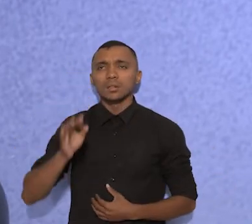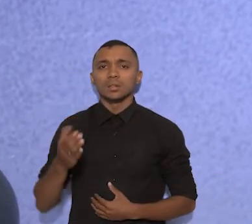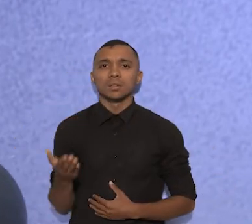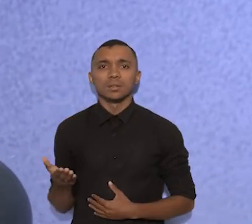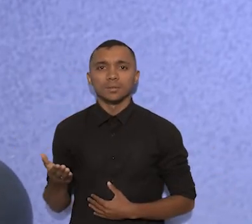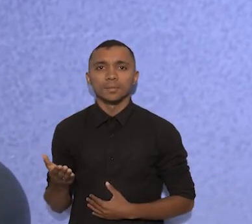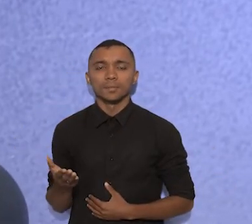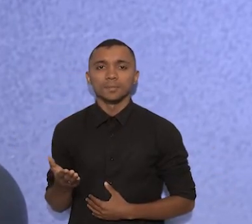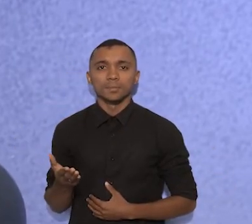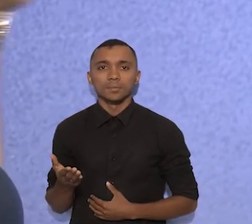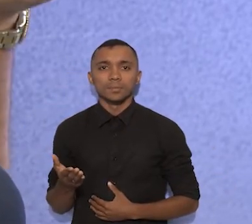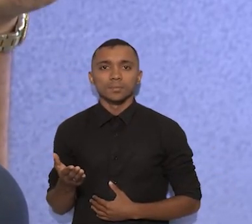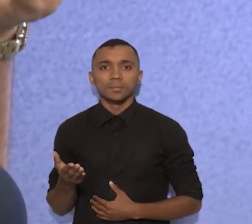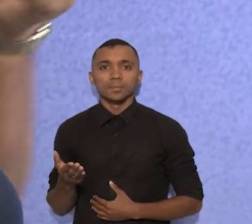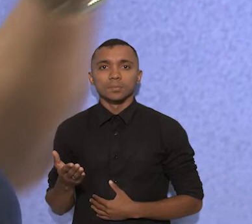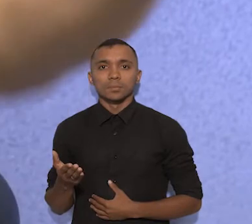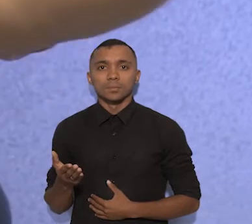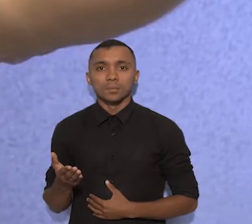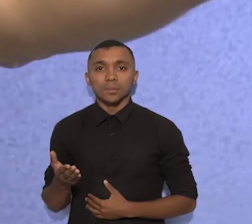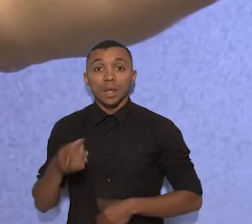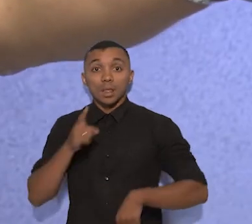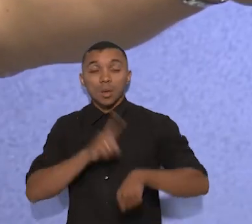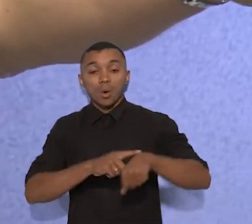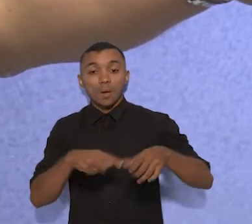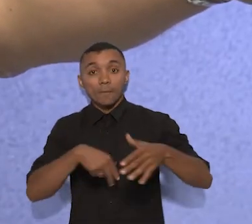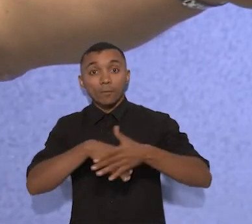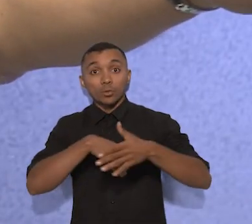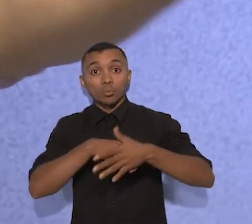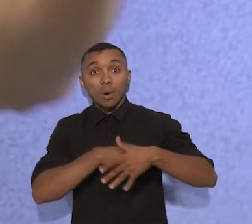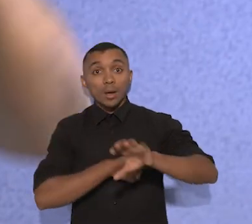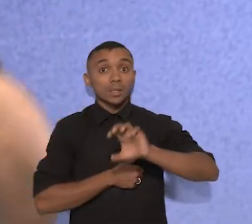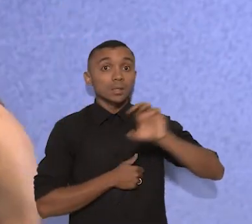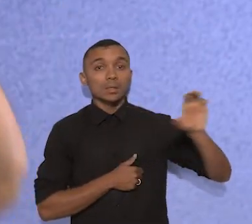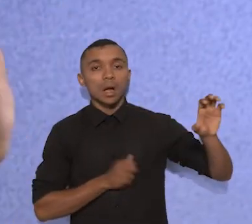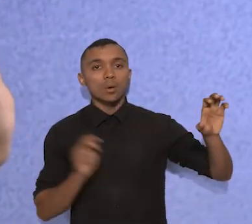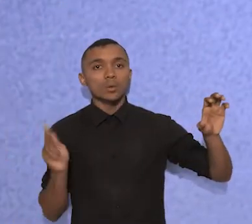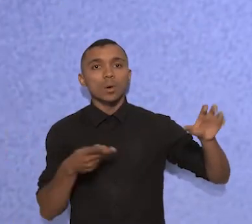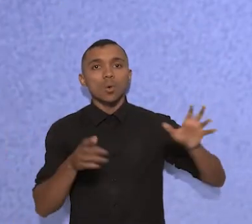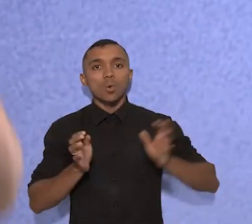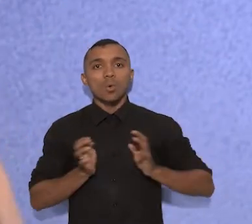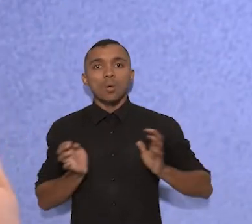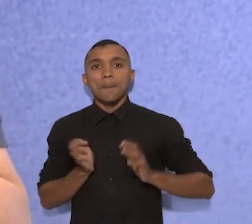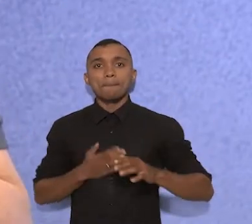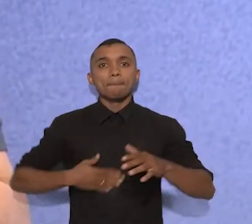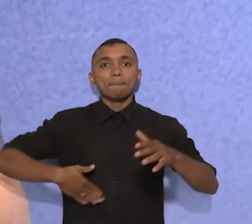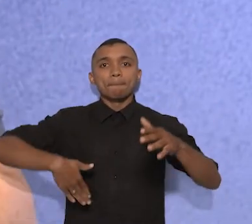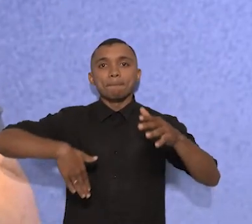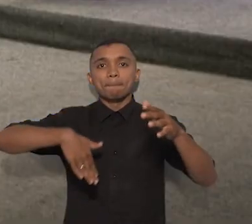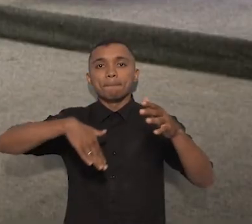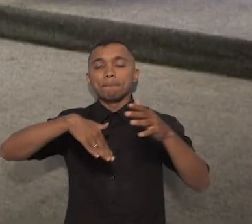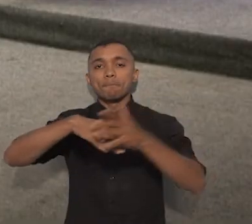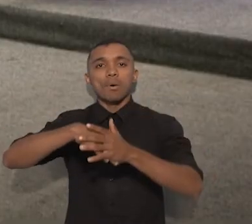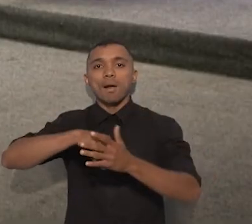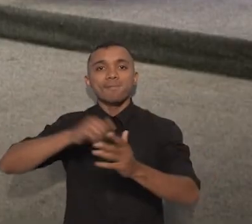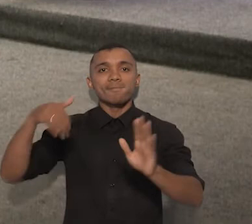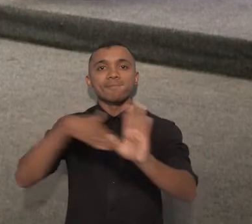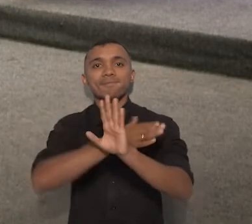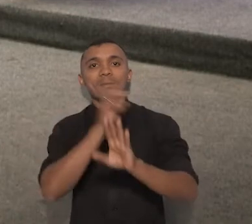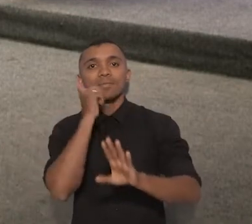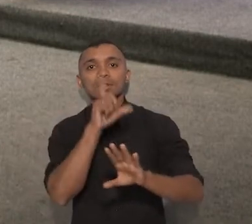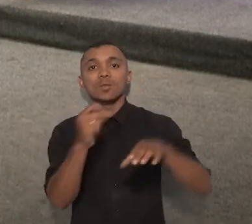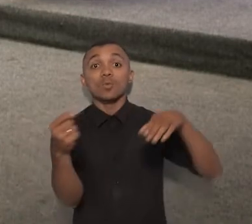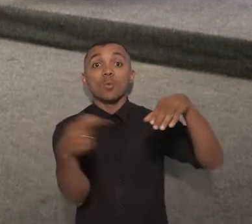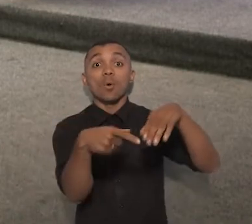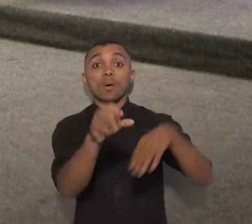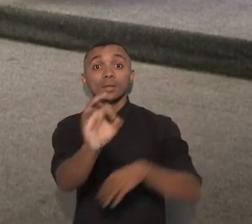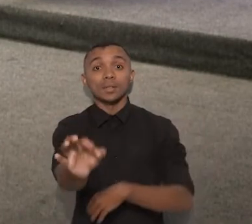2020. Ele estava do lado esquerdo do ataque. Quando o goleiro rebateu a bola, ele fez o gol. O goleiro se confundiu com o Eduardo Brock.